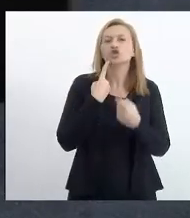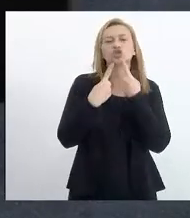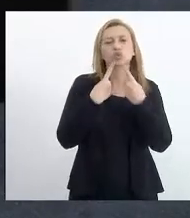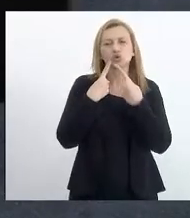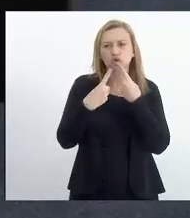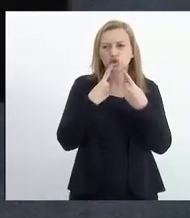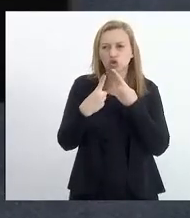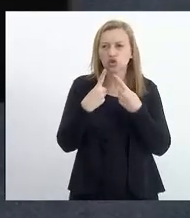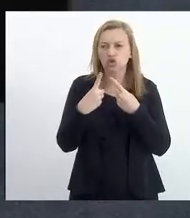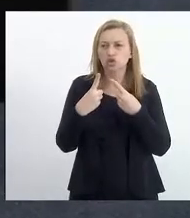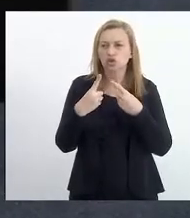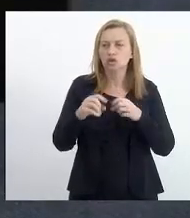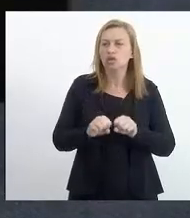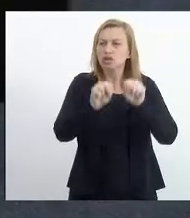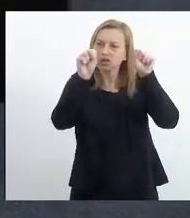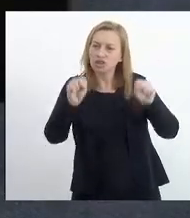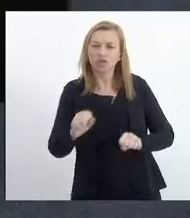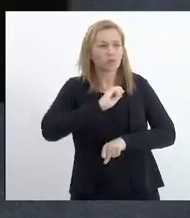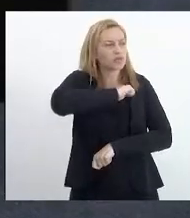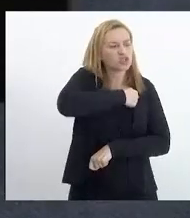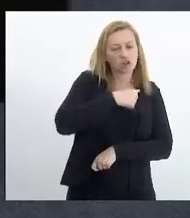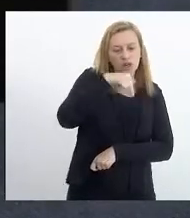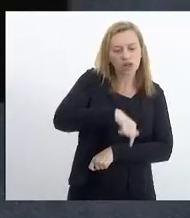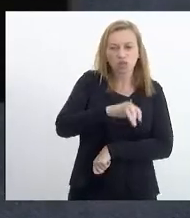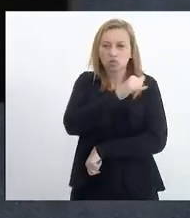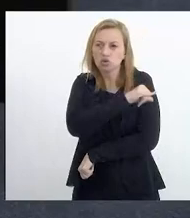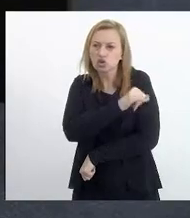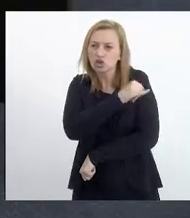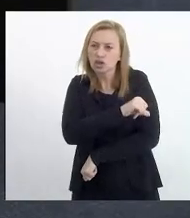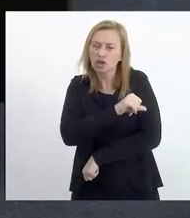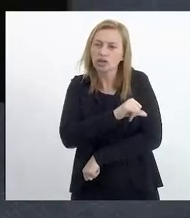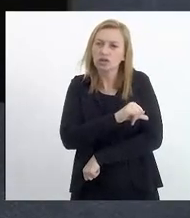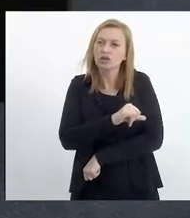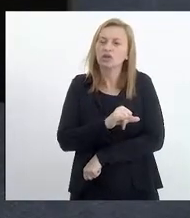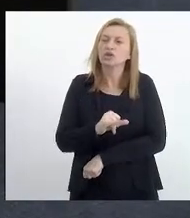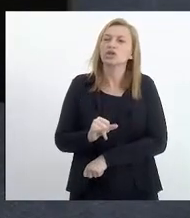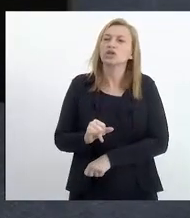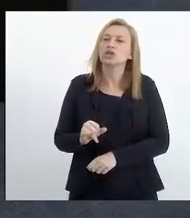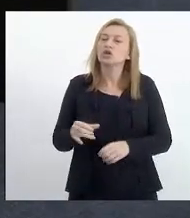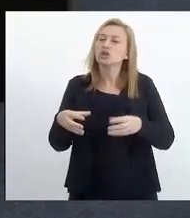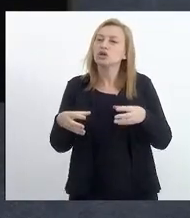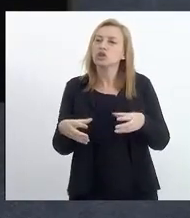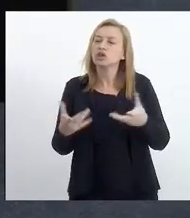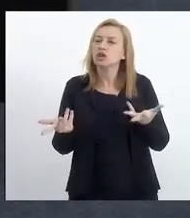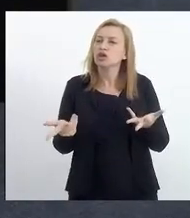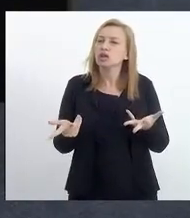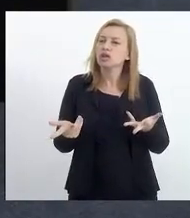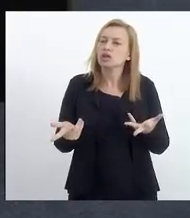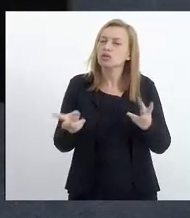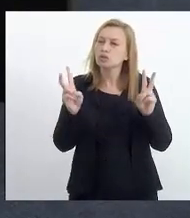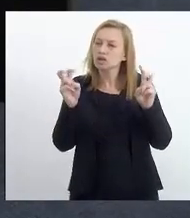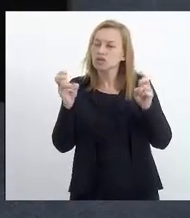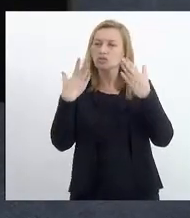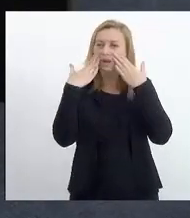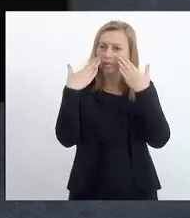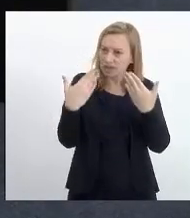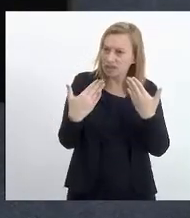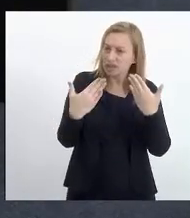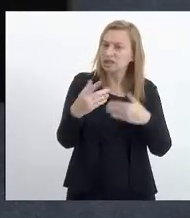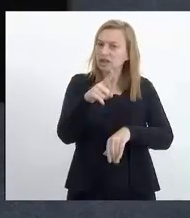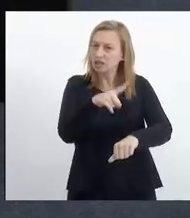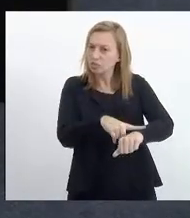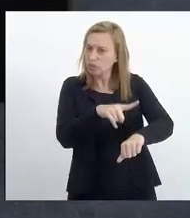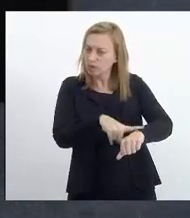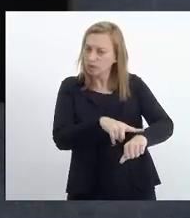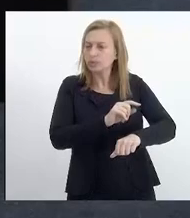o regime de recuperação fiscal aqui no Rio de Janeiro e um pacote de maldades que estava sendo apresentado naquele